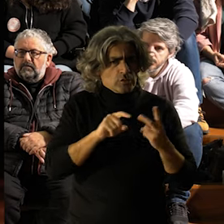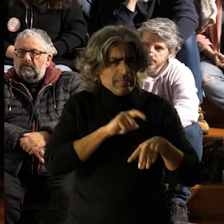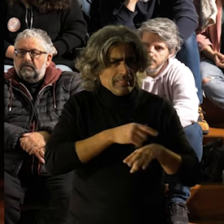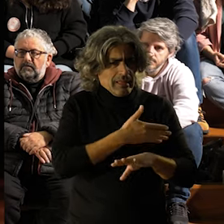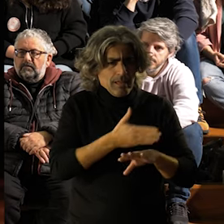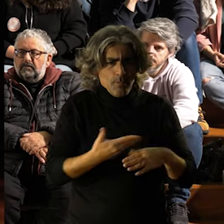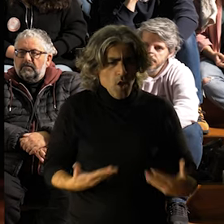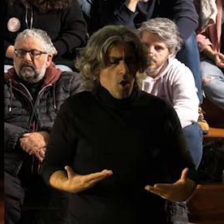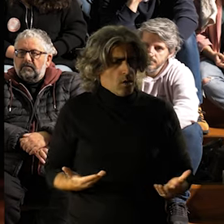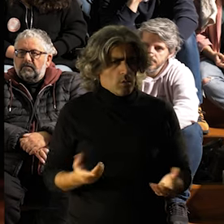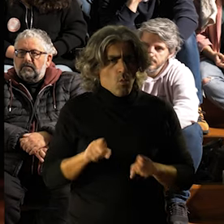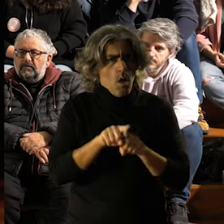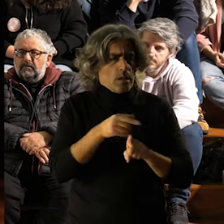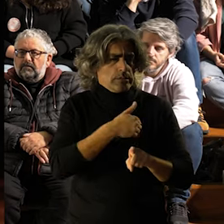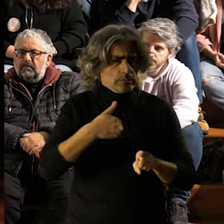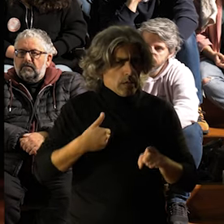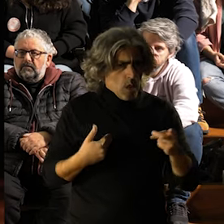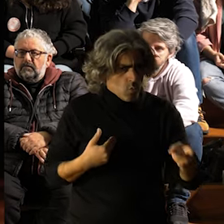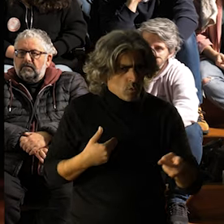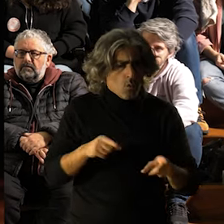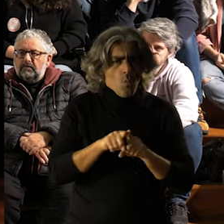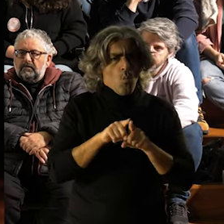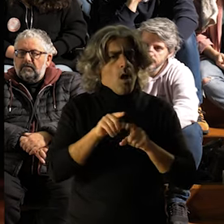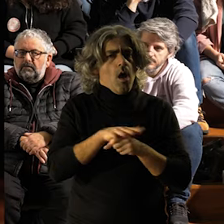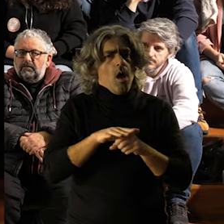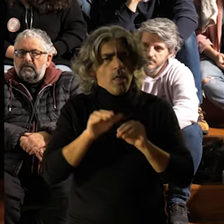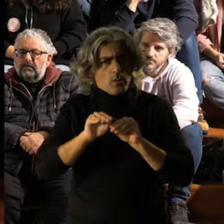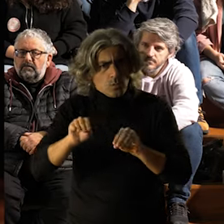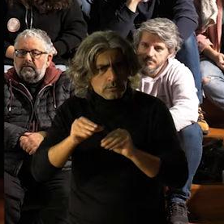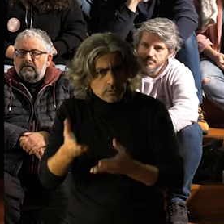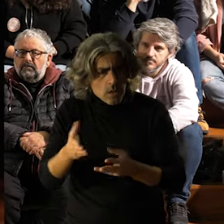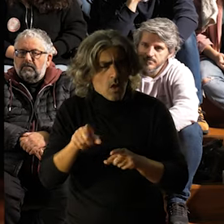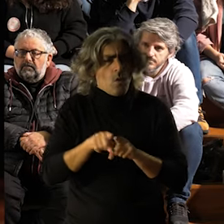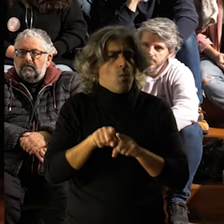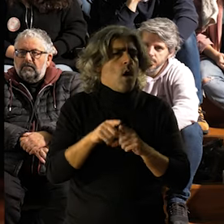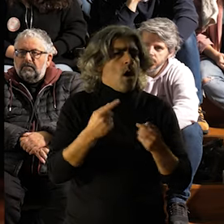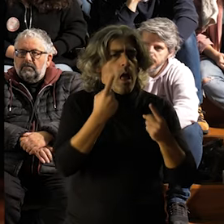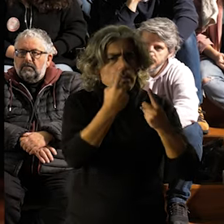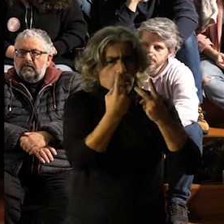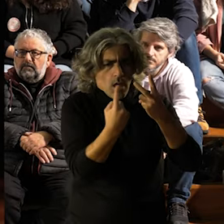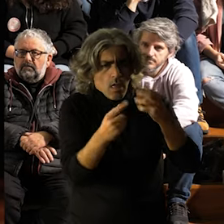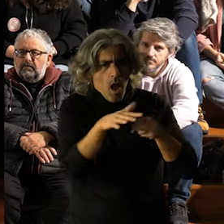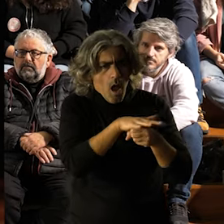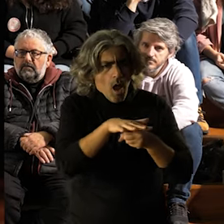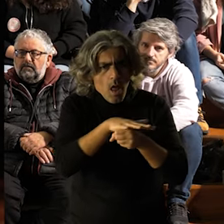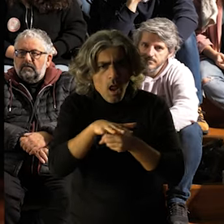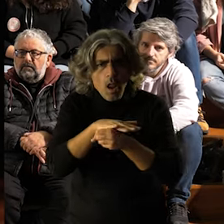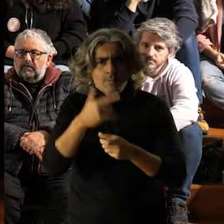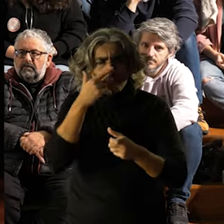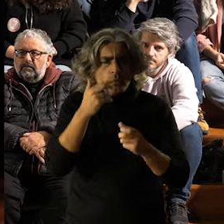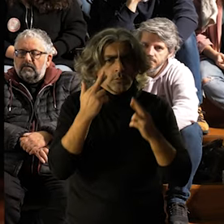tempo. Como há na saúde, como há na educação, como há em cada um dos campos em que as pessoas